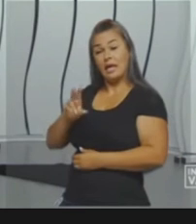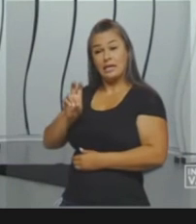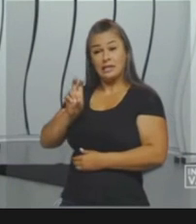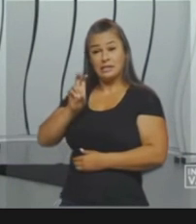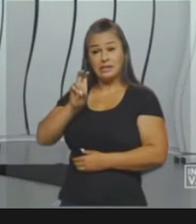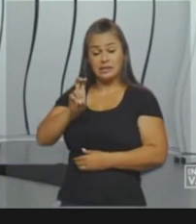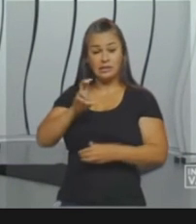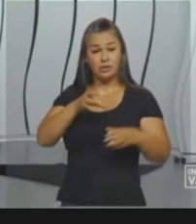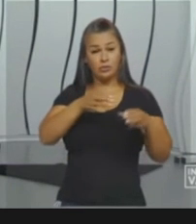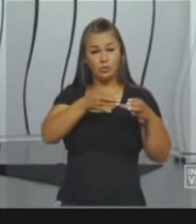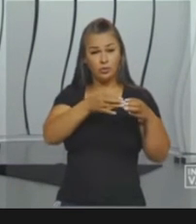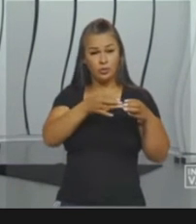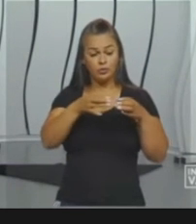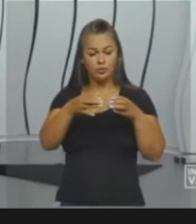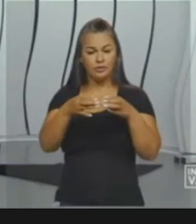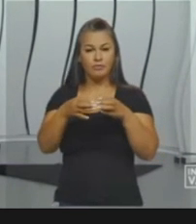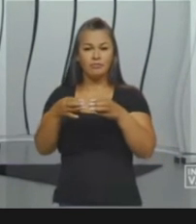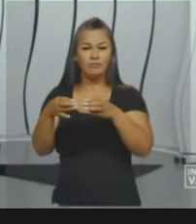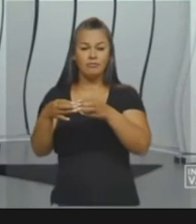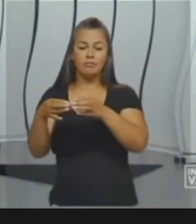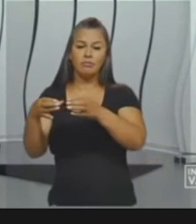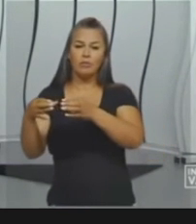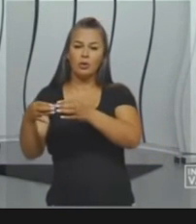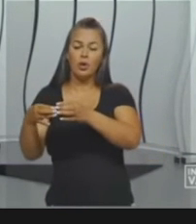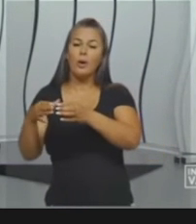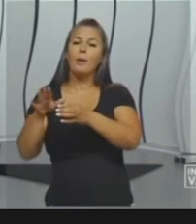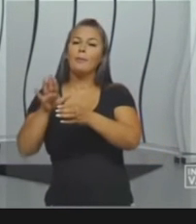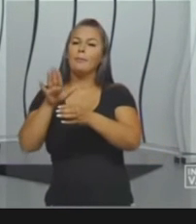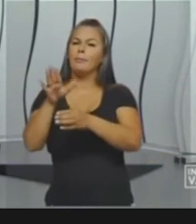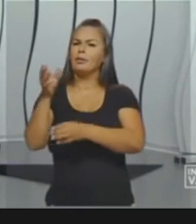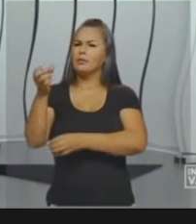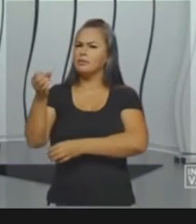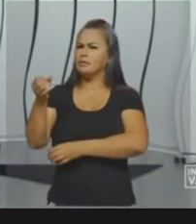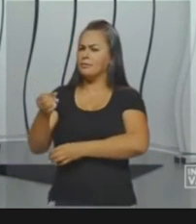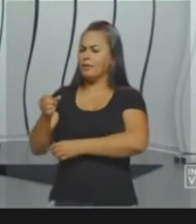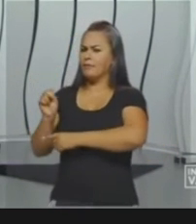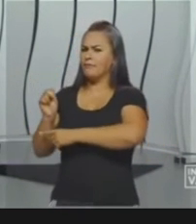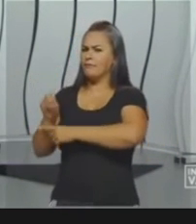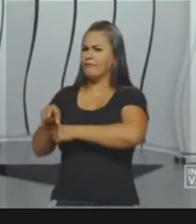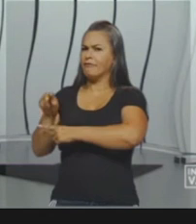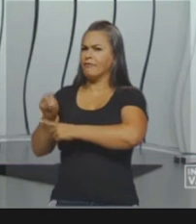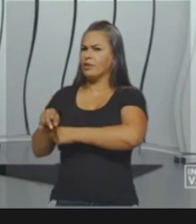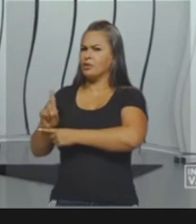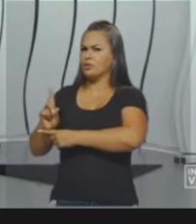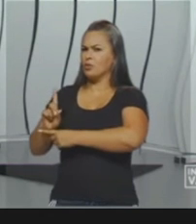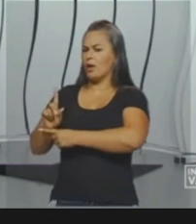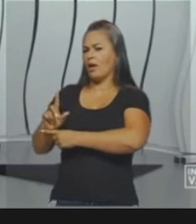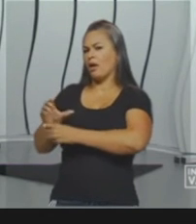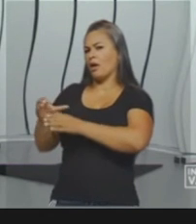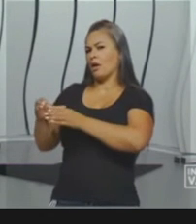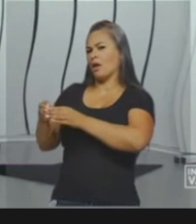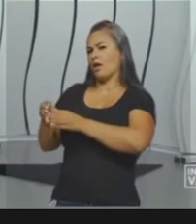Fungi, Planta e Animalia. E deixei bem claro que o vírus, quando eu falei de vírus, eu não falei de um reino.